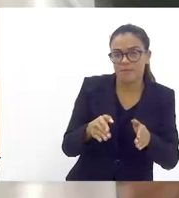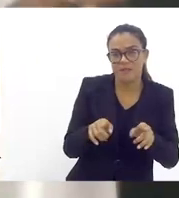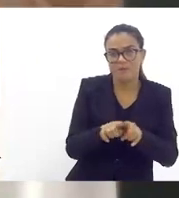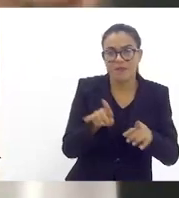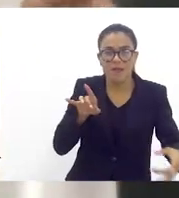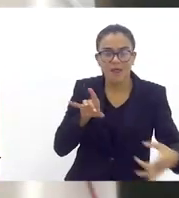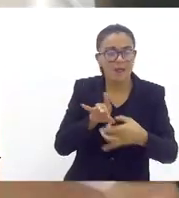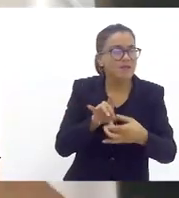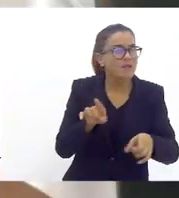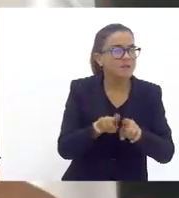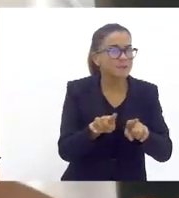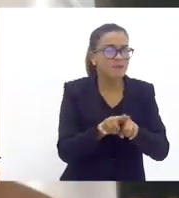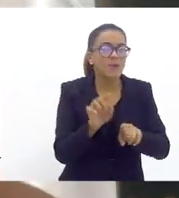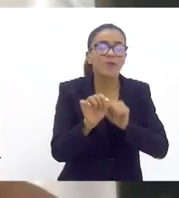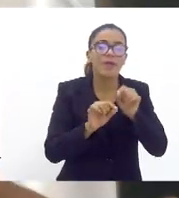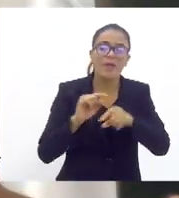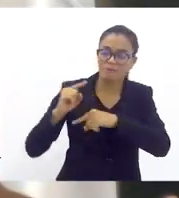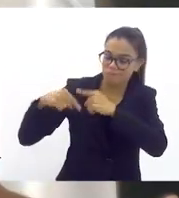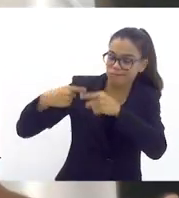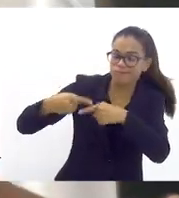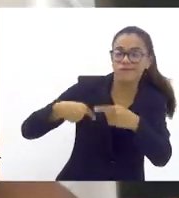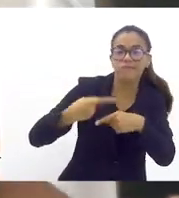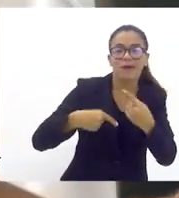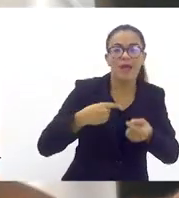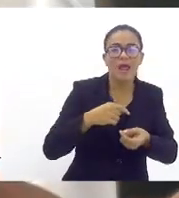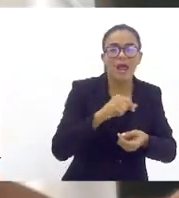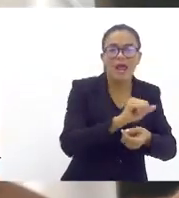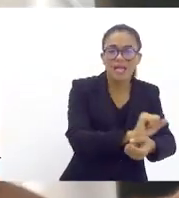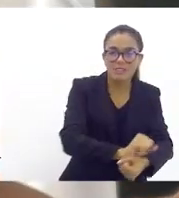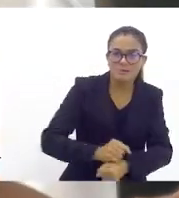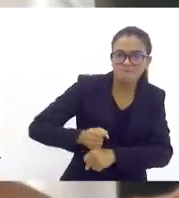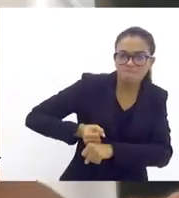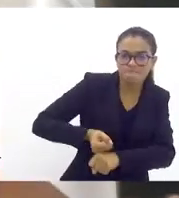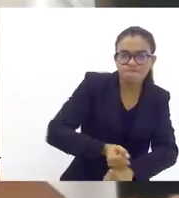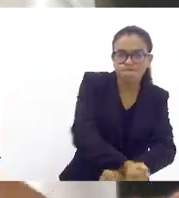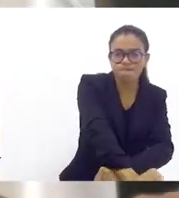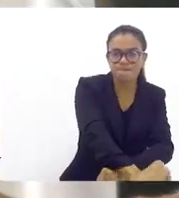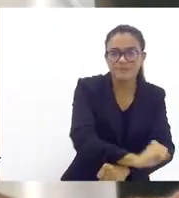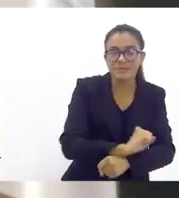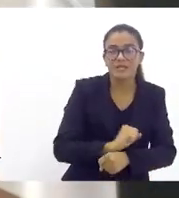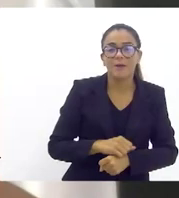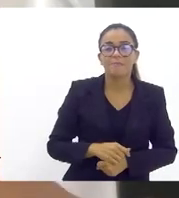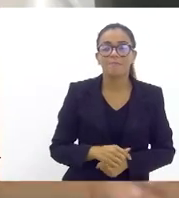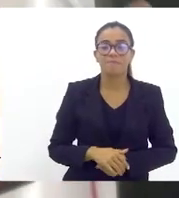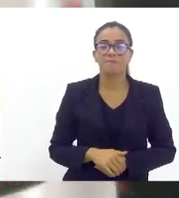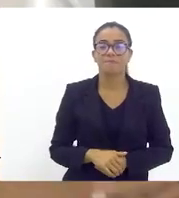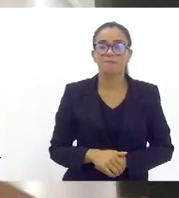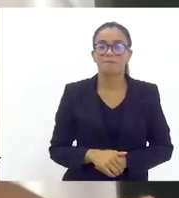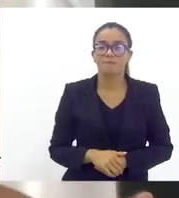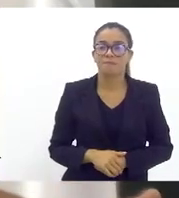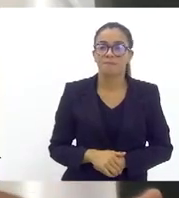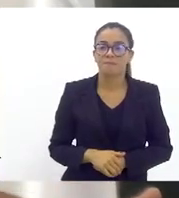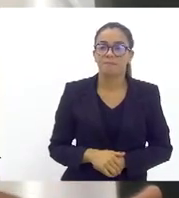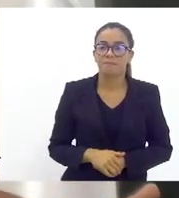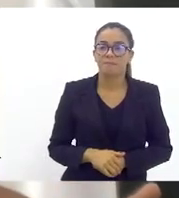intimamente relacionado também com a herança escravocrata, com a nossa